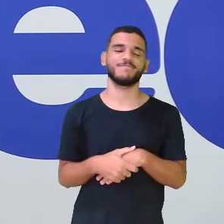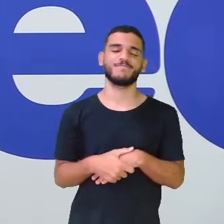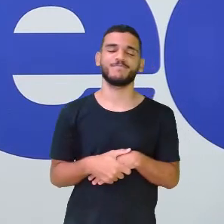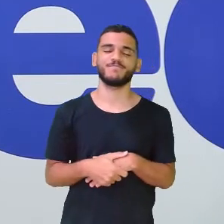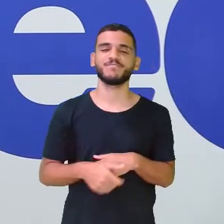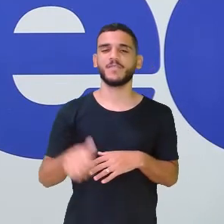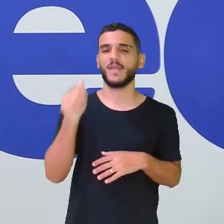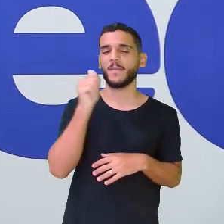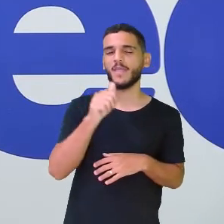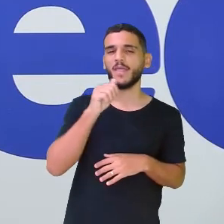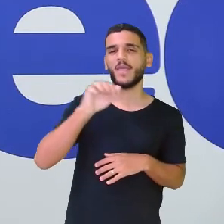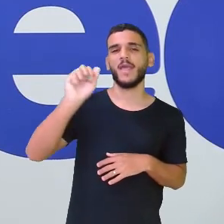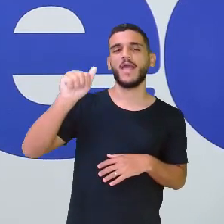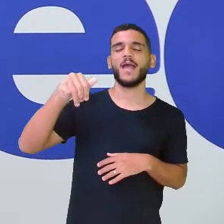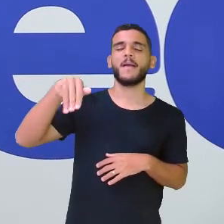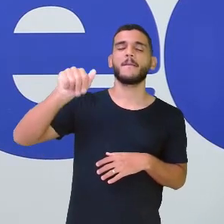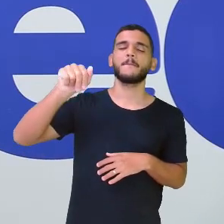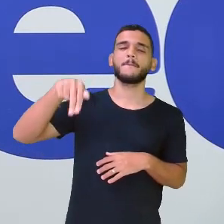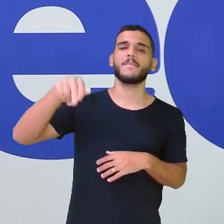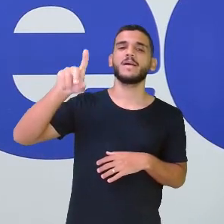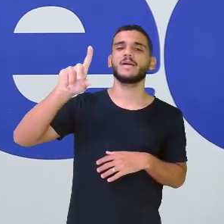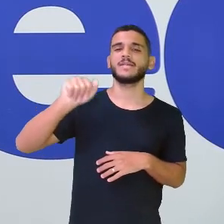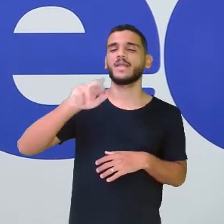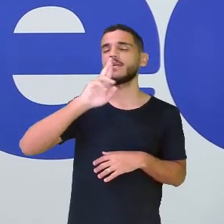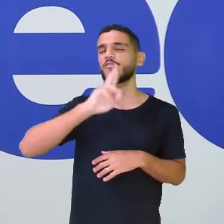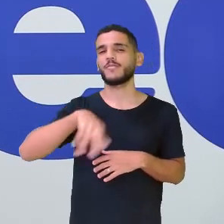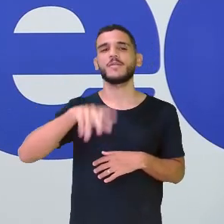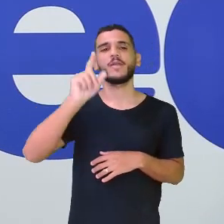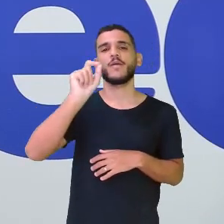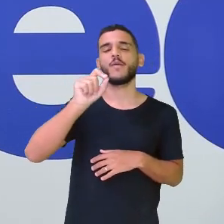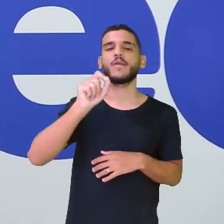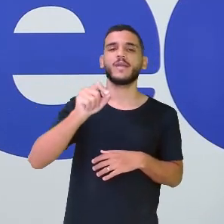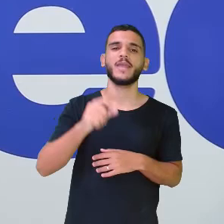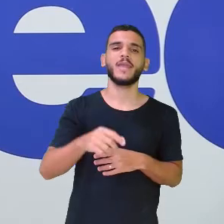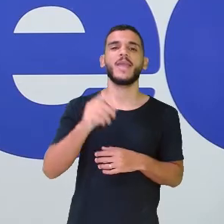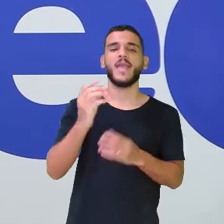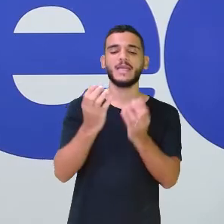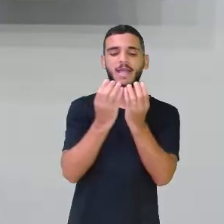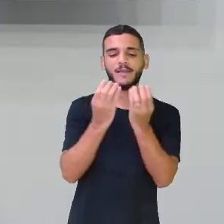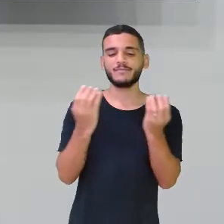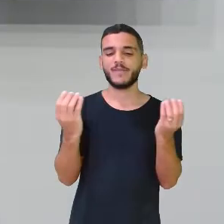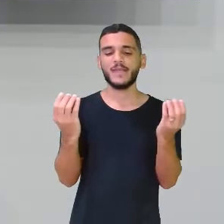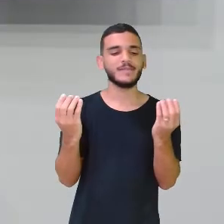Amanda disse que é a letra D. Letra D, Letra D. melancia.